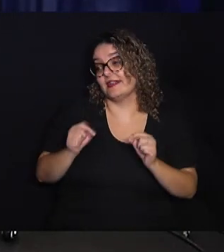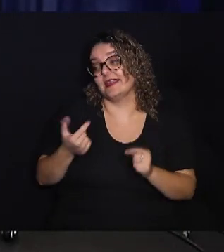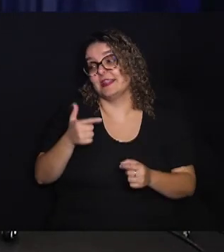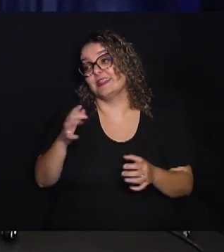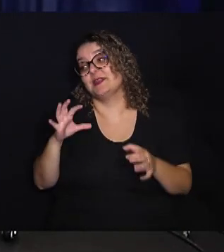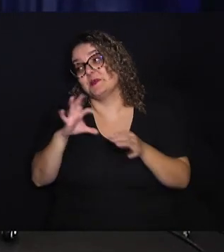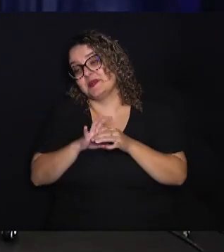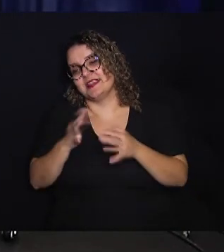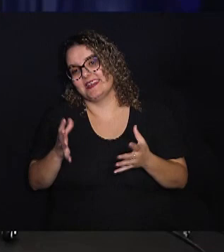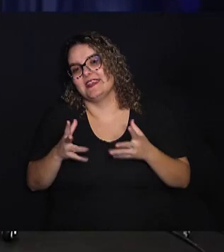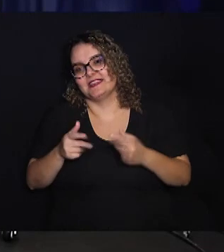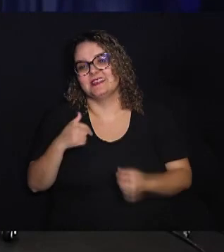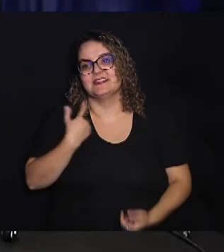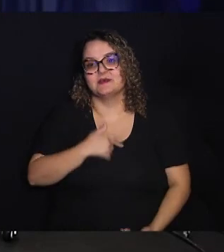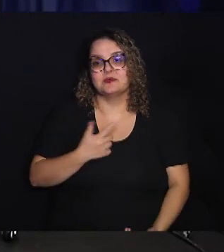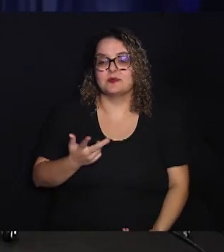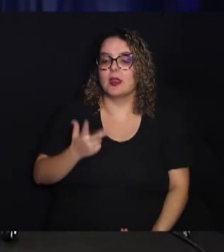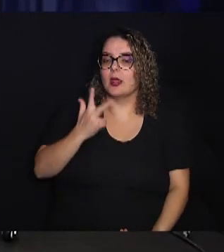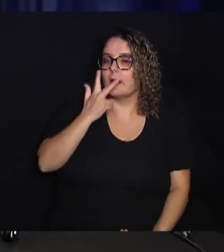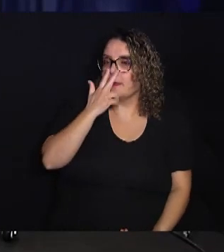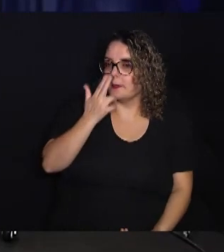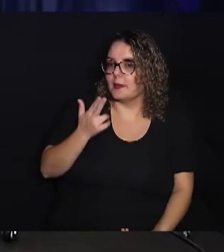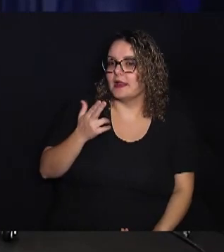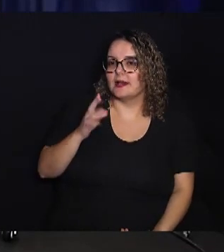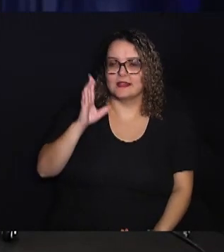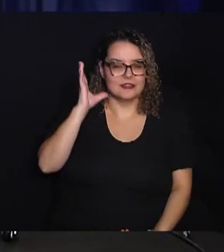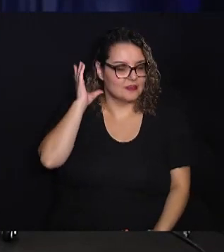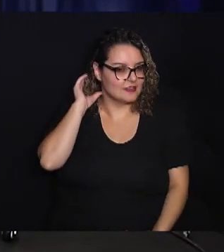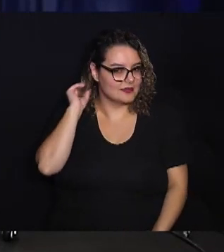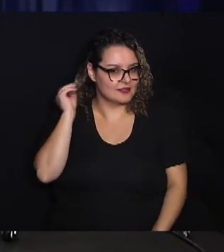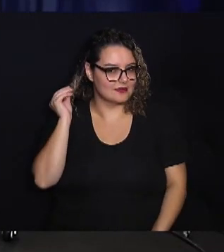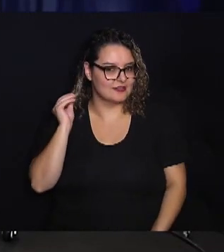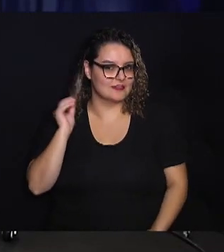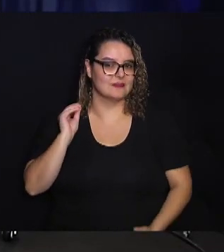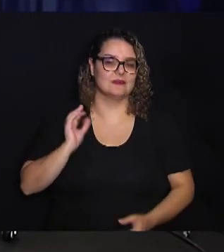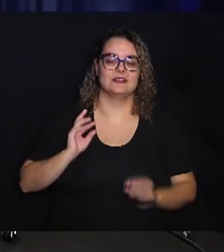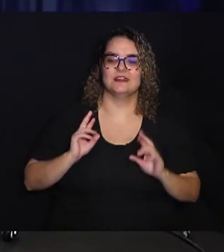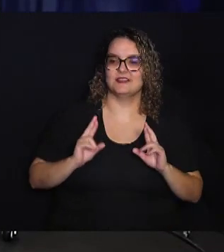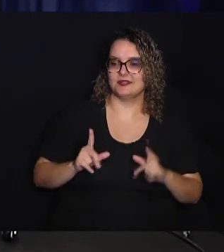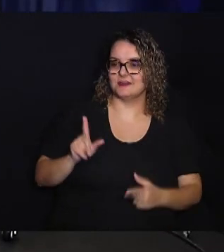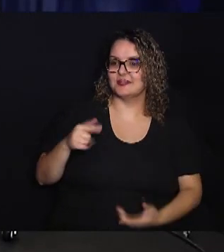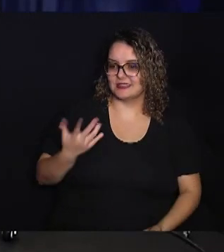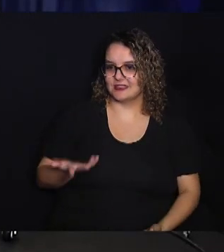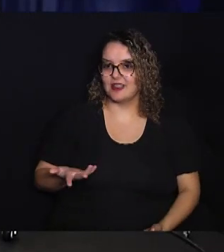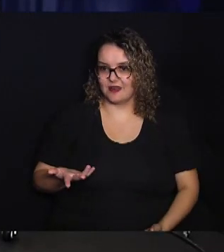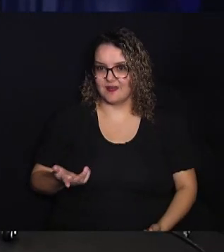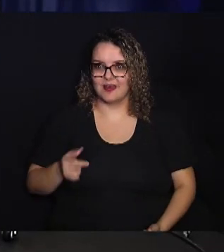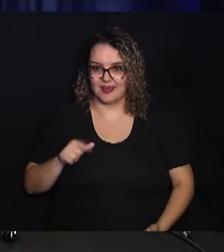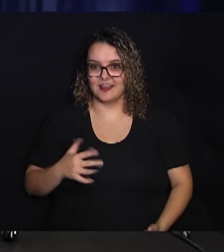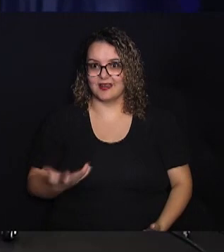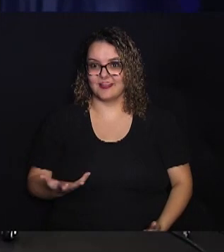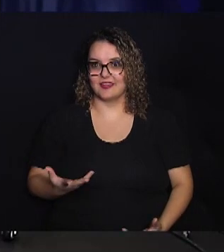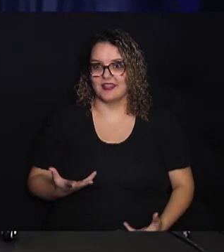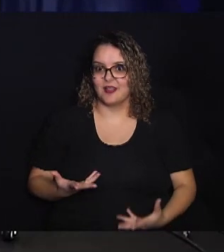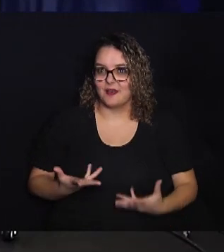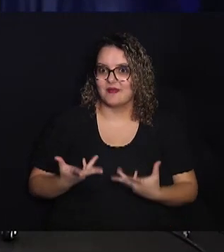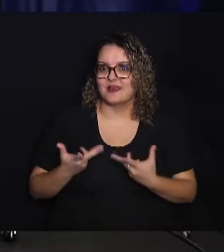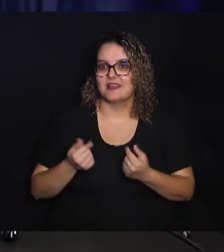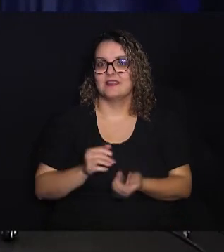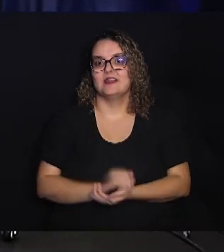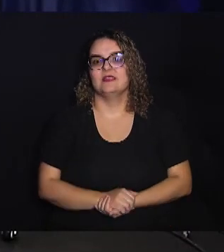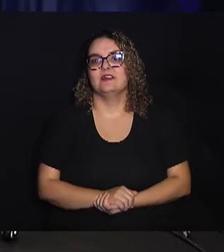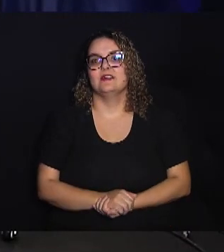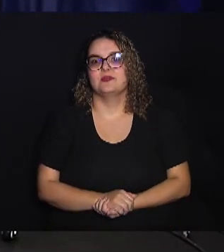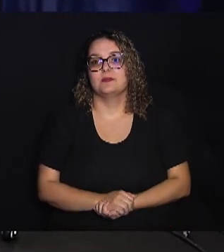A todos nós. E parece até que assim, o cabelo tem uma textura diferenciada, né? Então, é muito rico, né? Eu